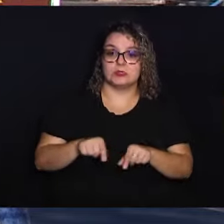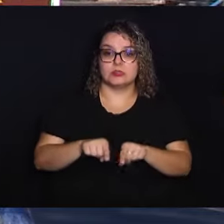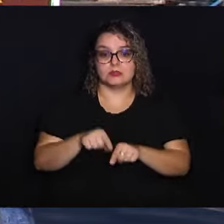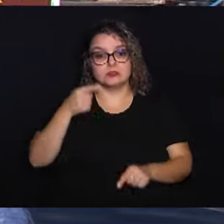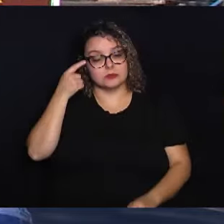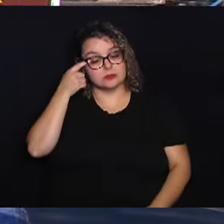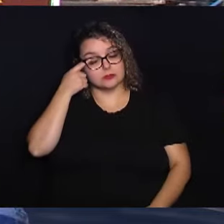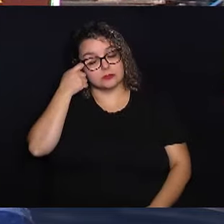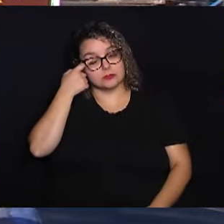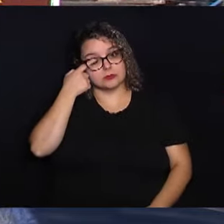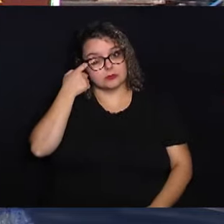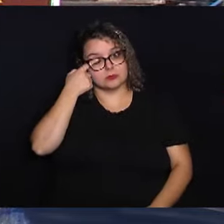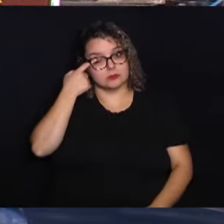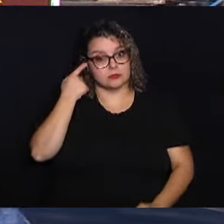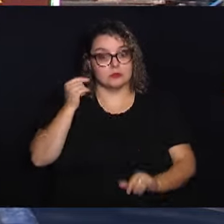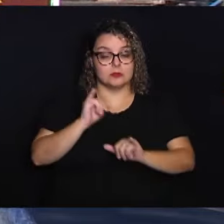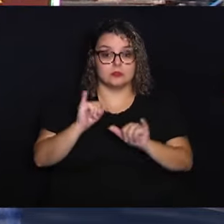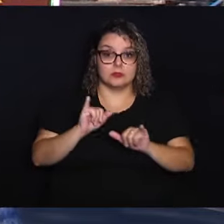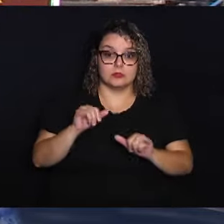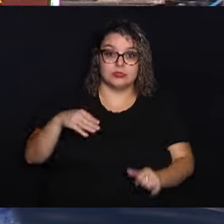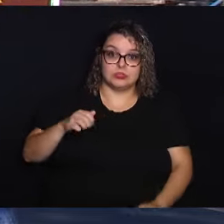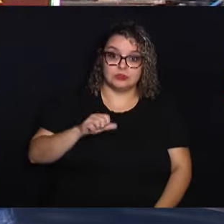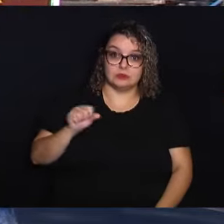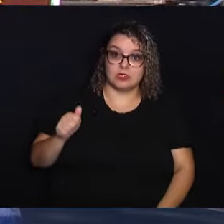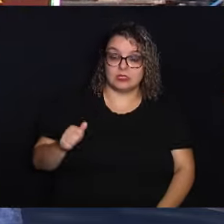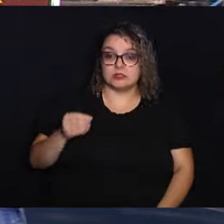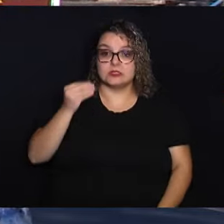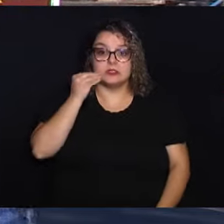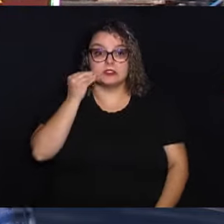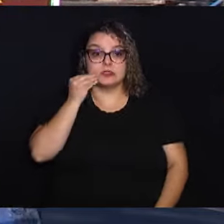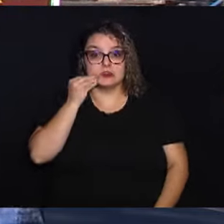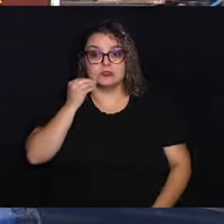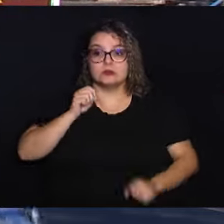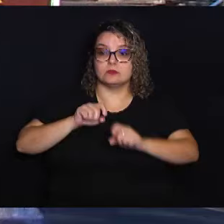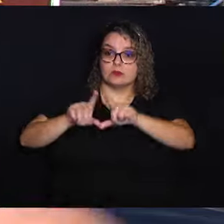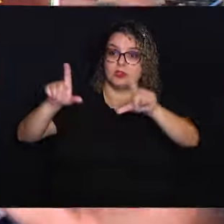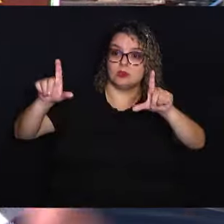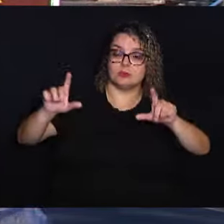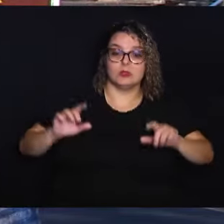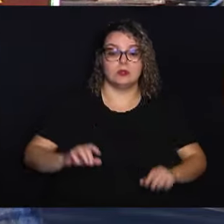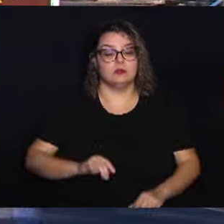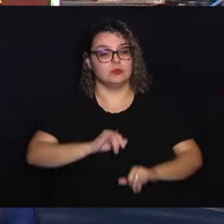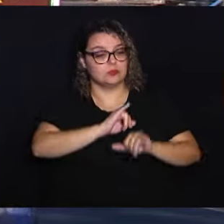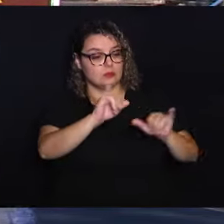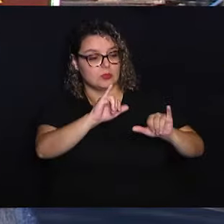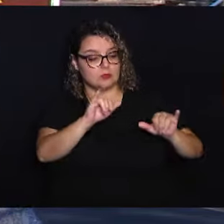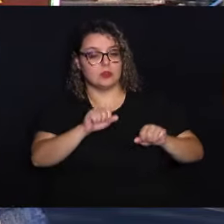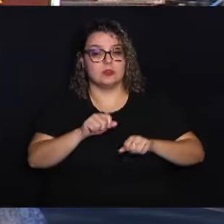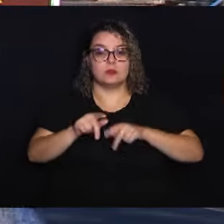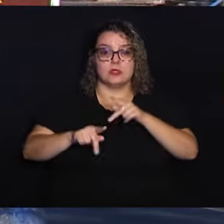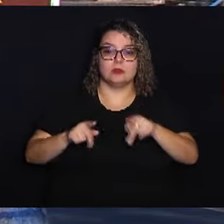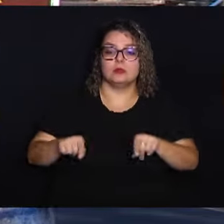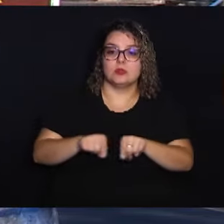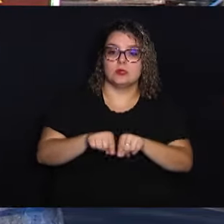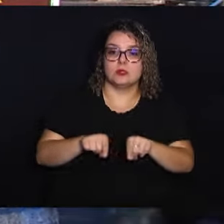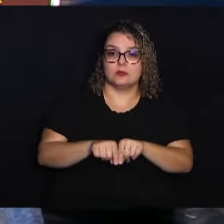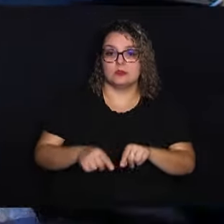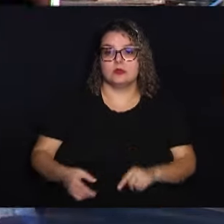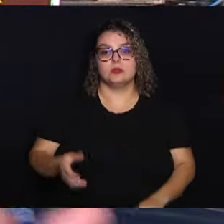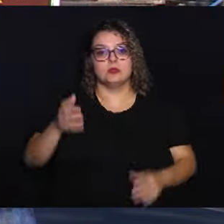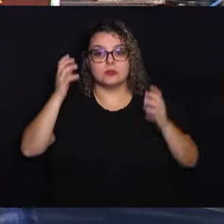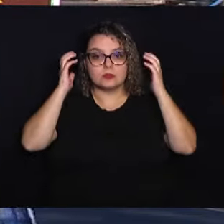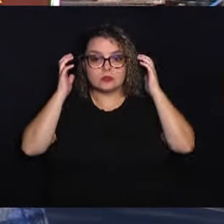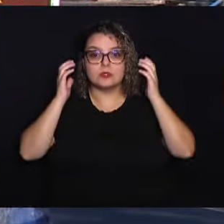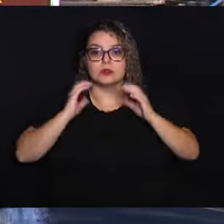fazendo uma uma comunicação de uma campanha de comunicação de massa né tentando tanto através de painéis e outdoors alcançar o público quanto através de